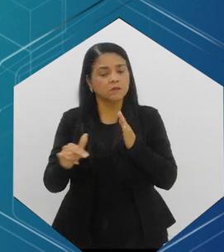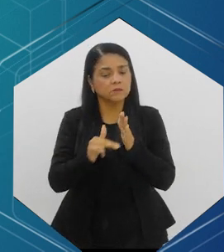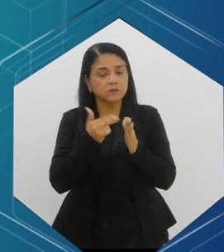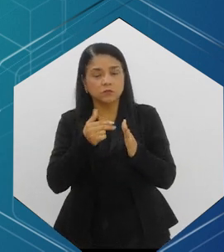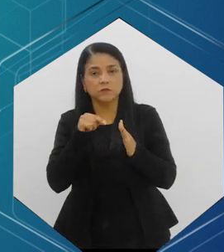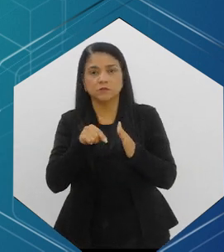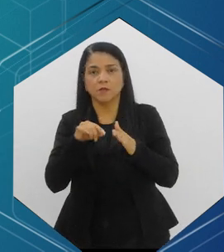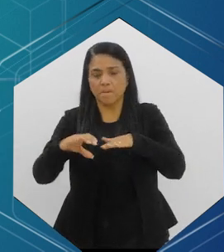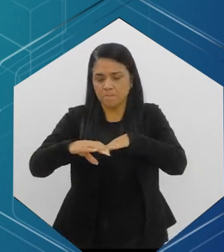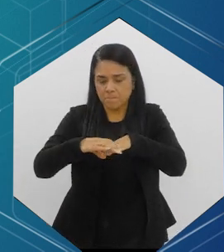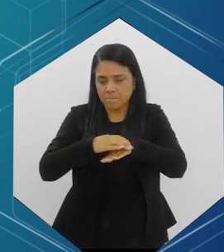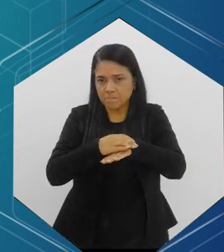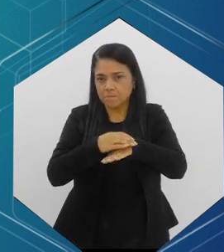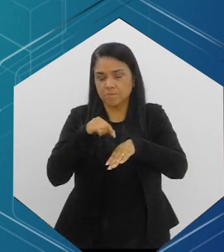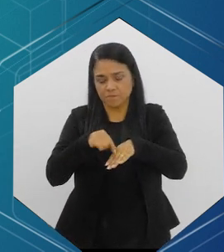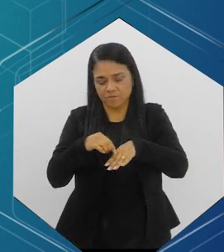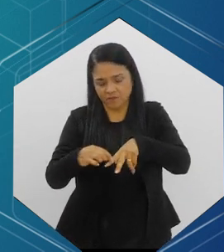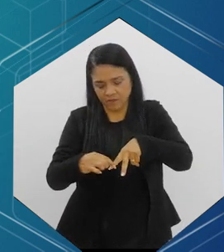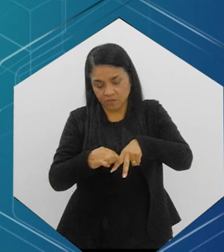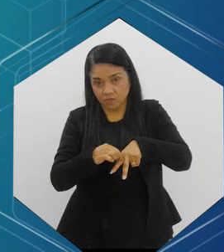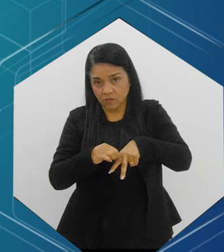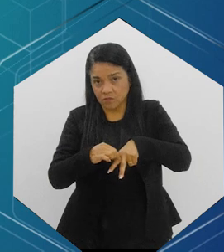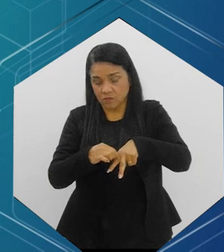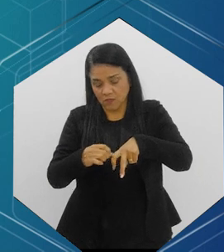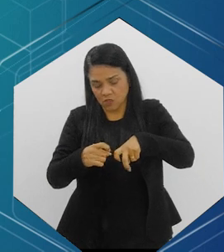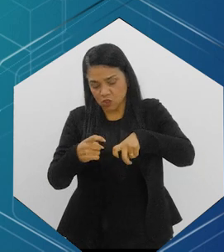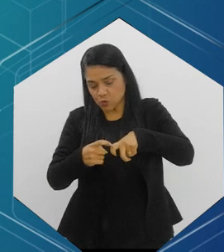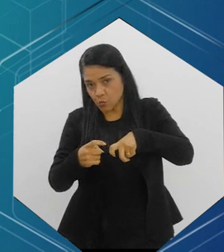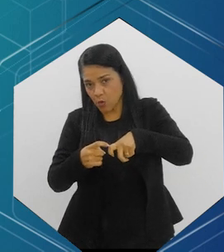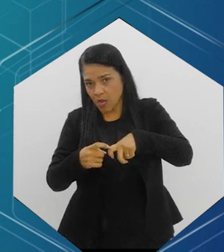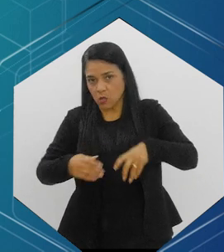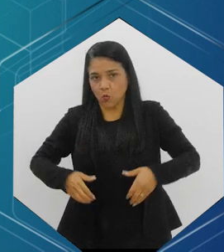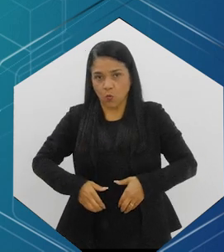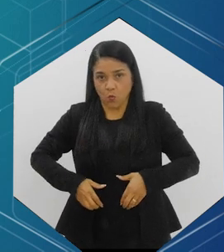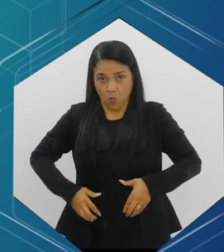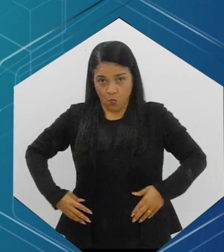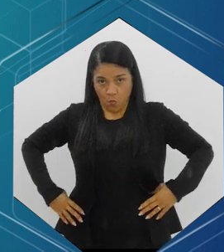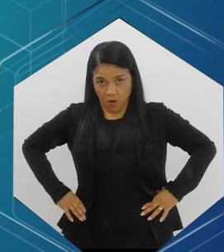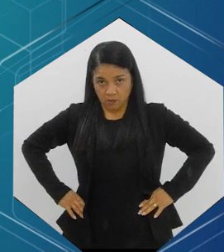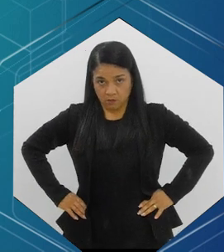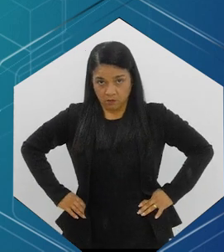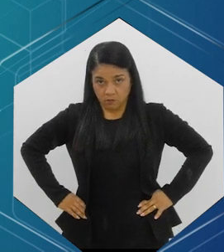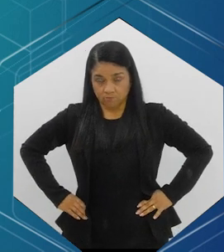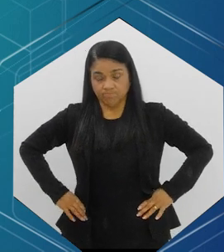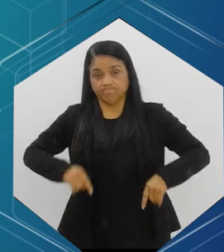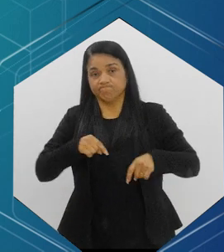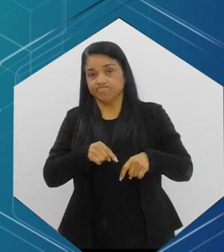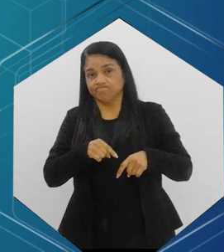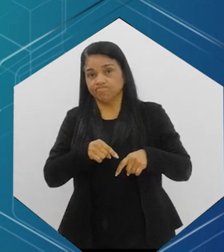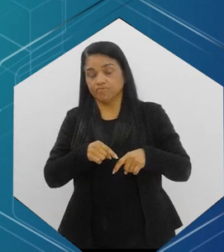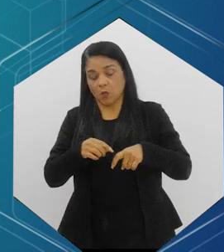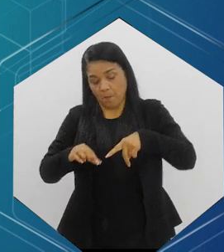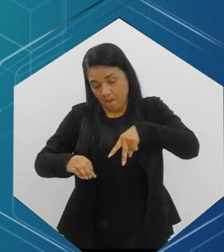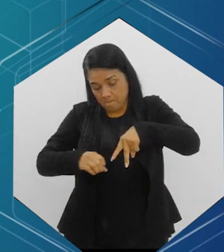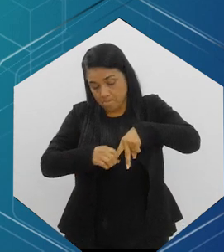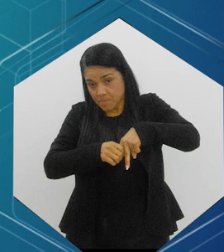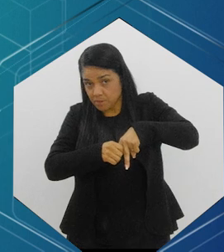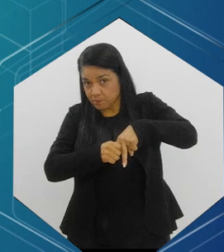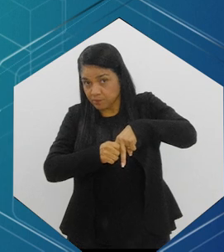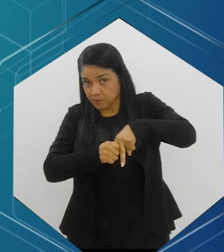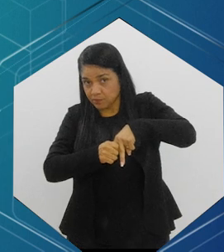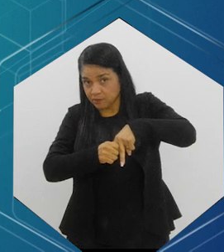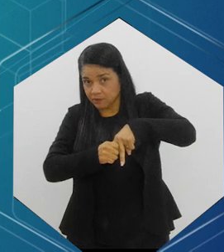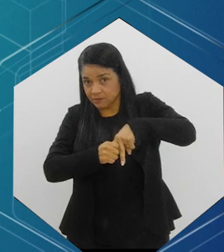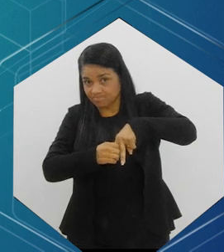cirurgias principalmente de membros inferiores, quadril e joelho, tá? E artroplastia, ou seja, uma prótese, né?